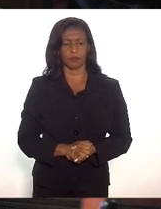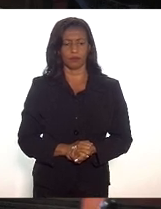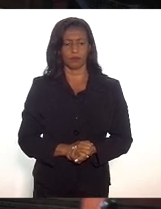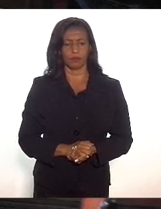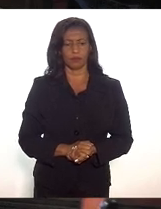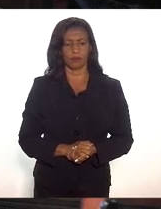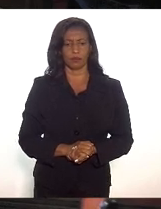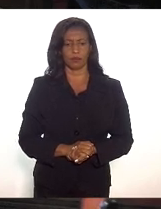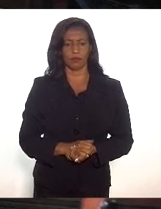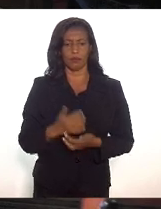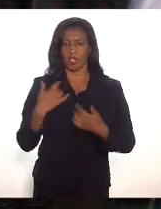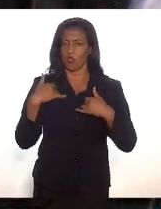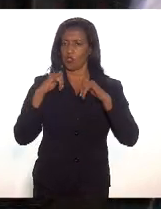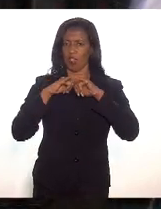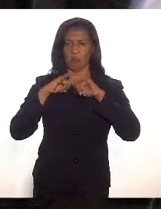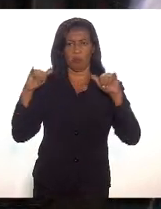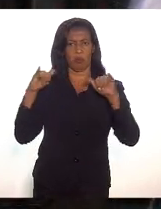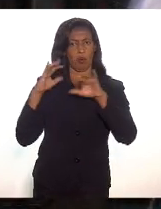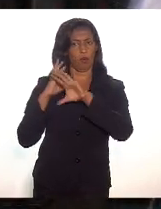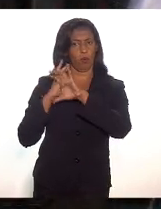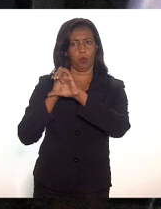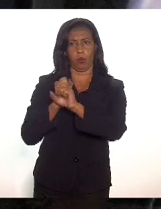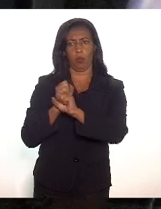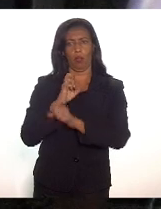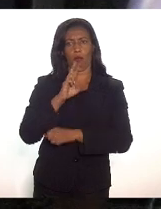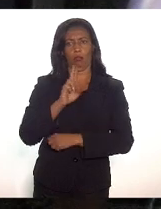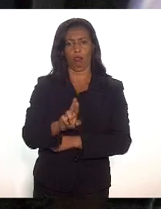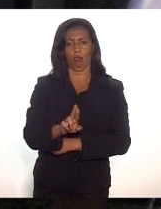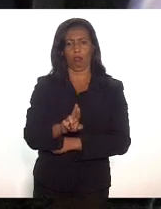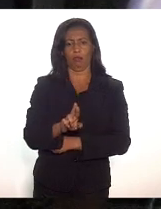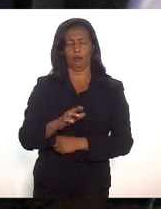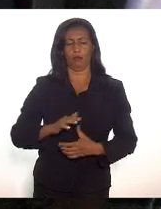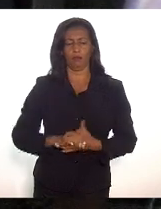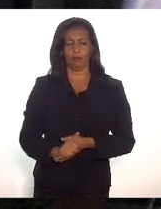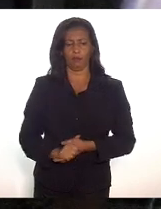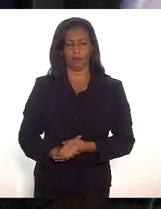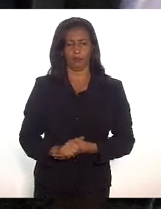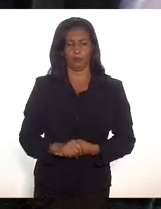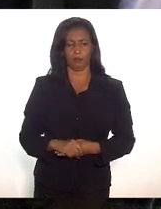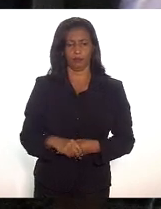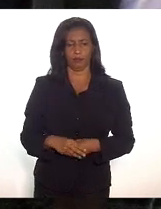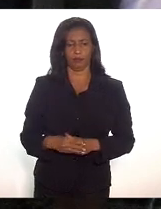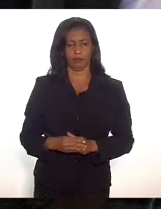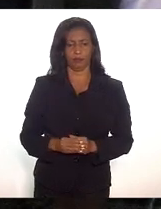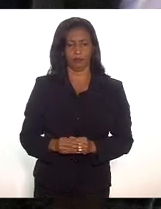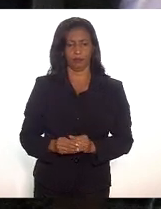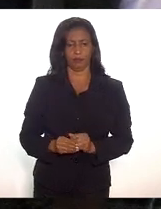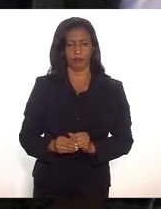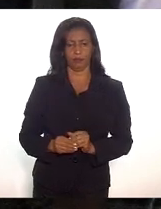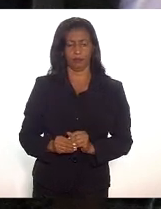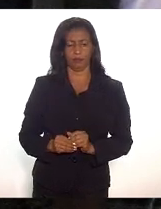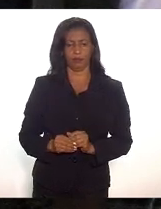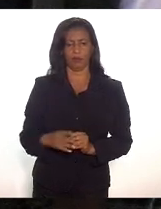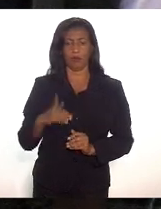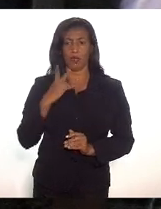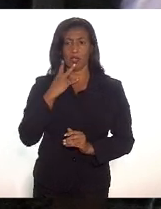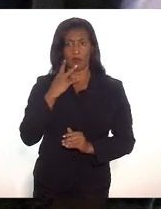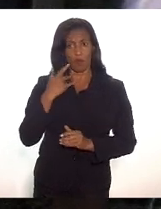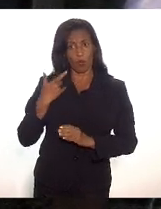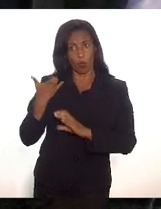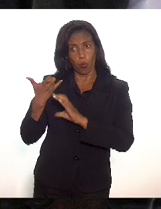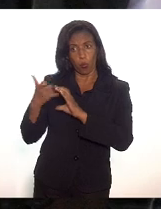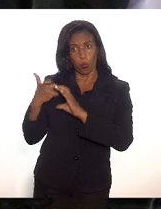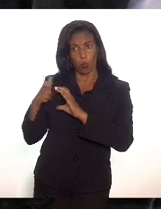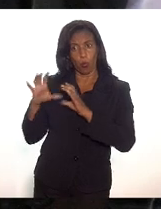já proclamei o resultado há algum tempo. Então, o Thiago Pampulha está dizendo que votou não no grupo. Votei no grupo, é porque não